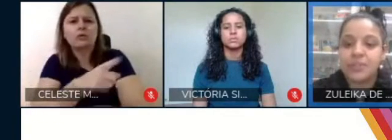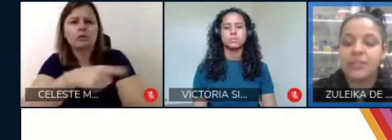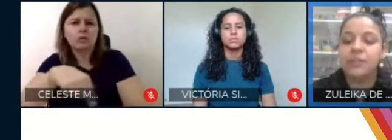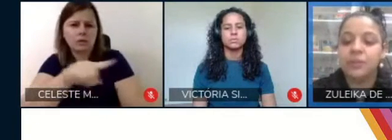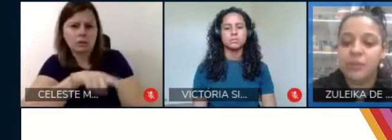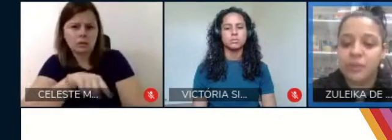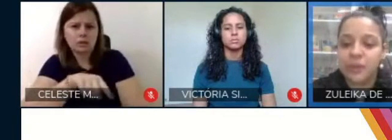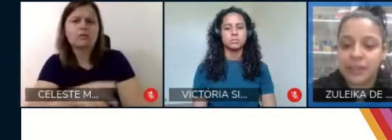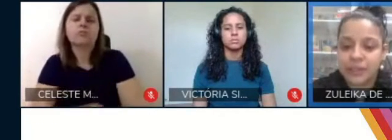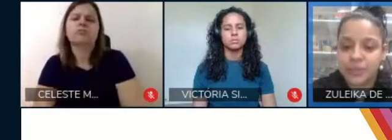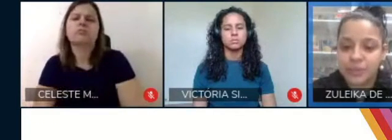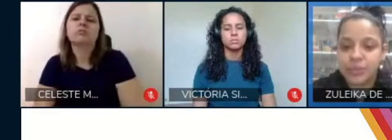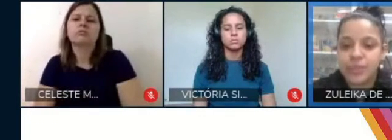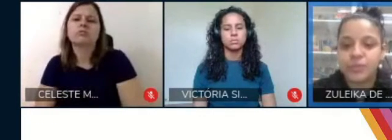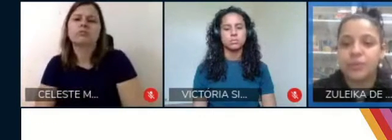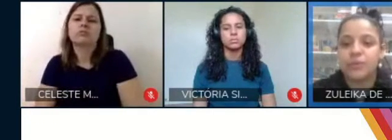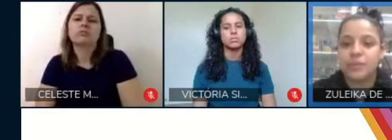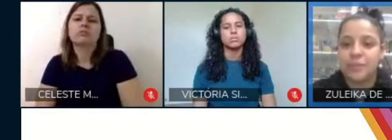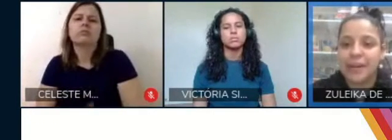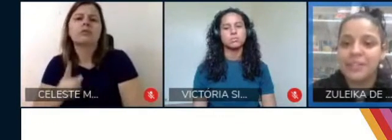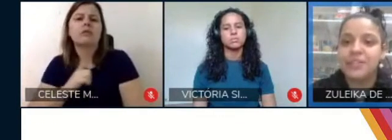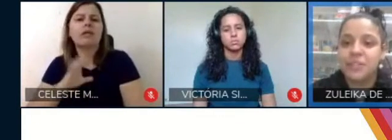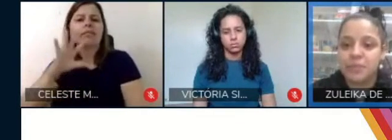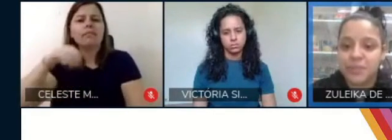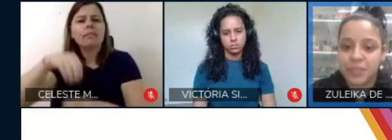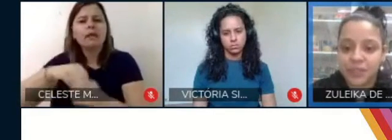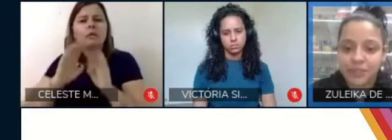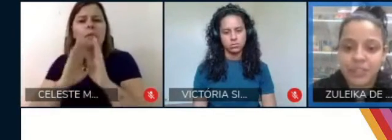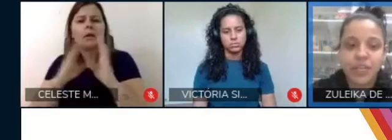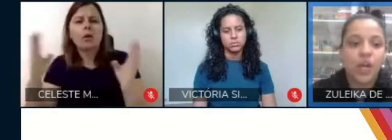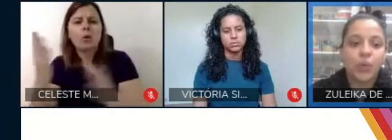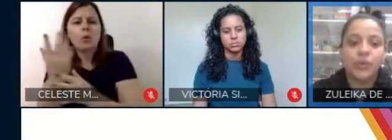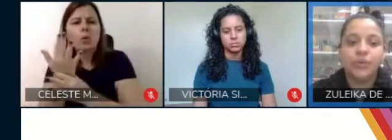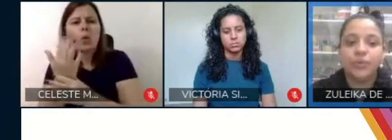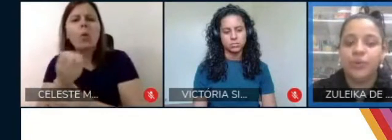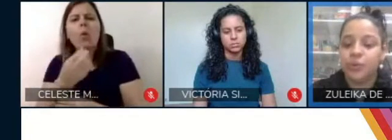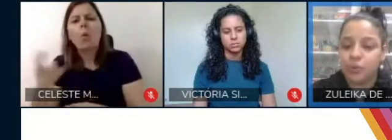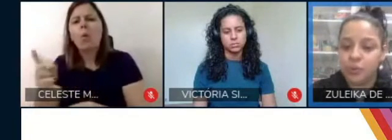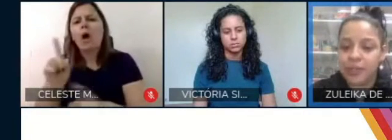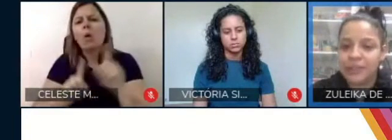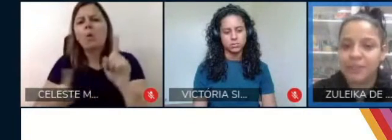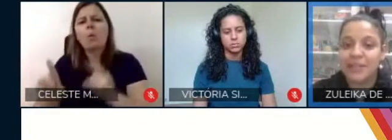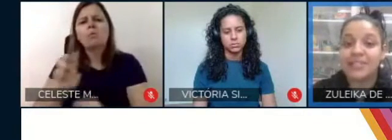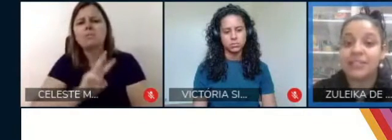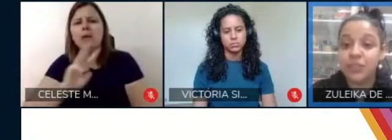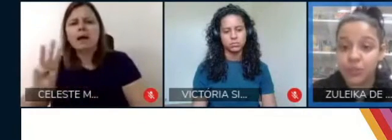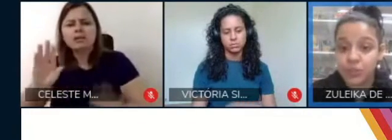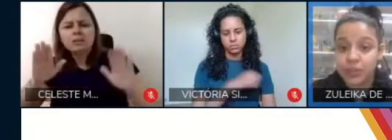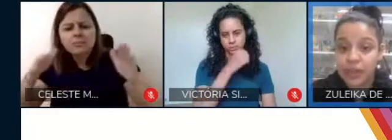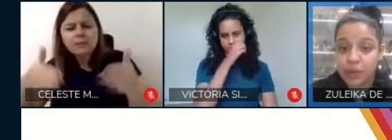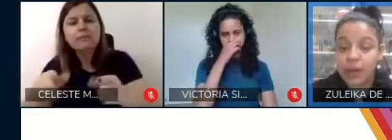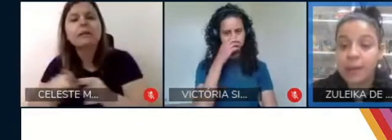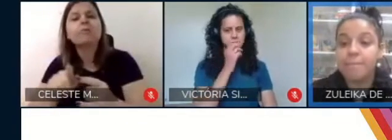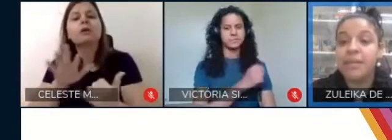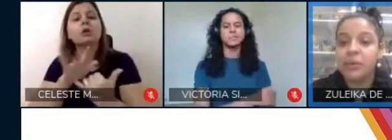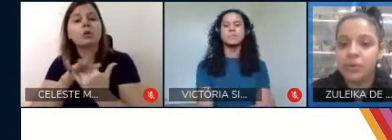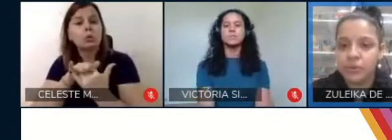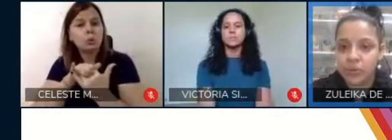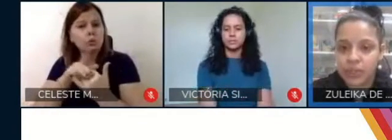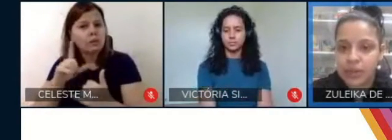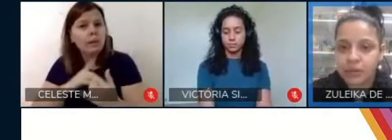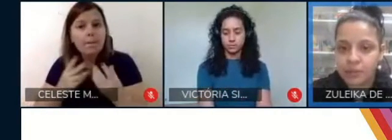ficam disponíveis tanto no Bibliotecas URGS, quanto nas páginas específicas, quanto no YouTube, que tem bastante